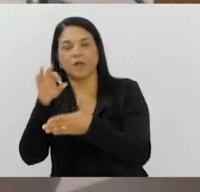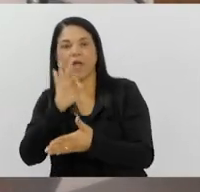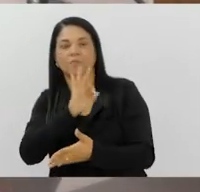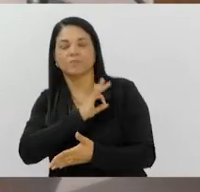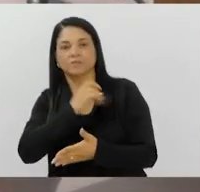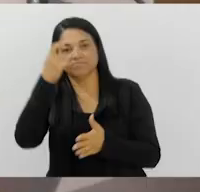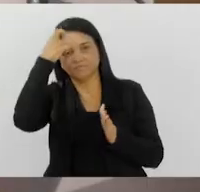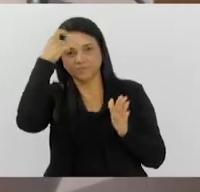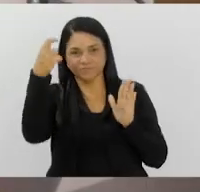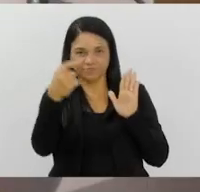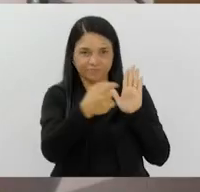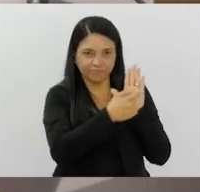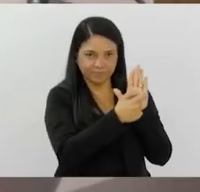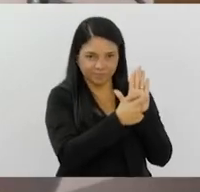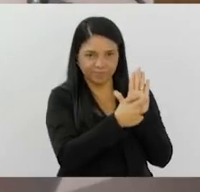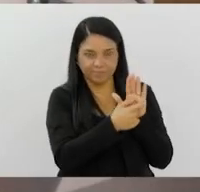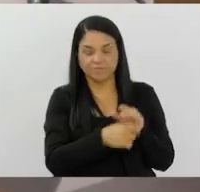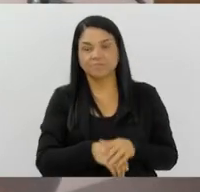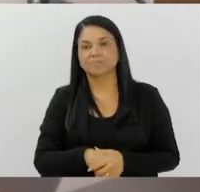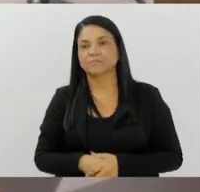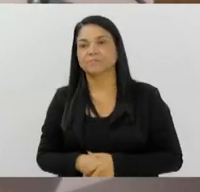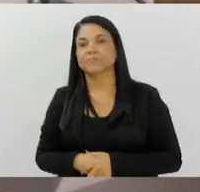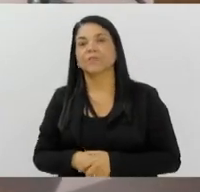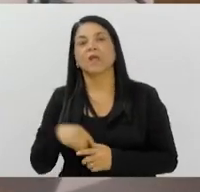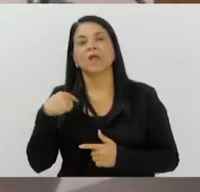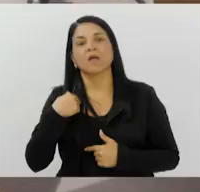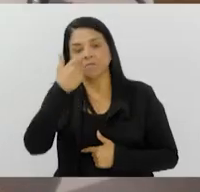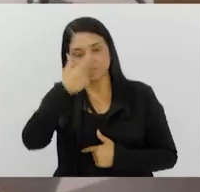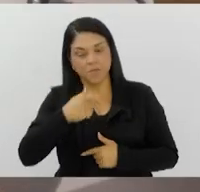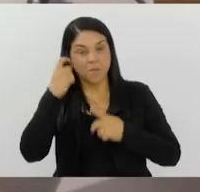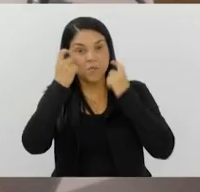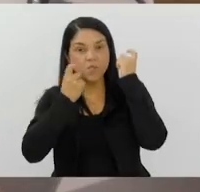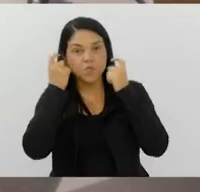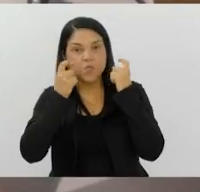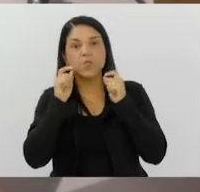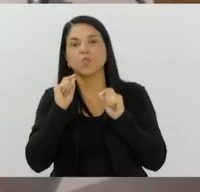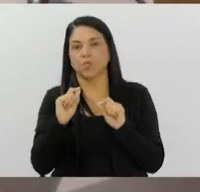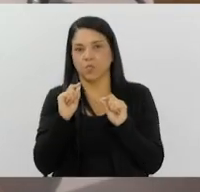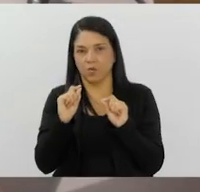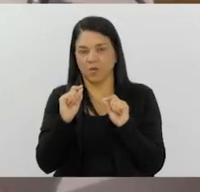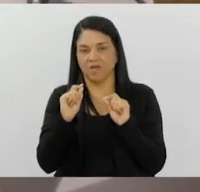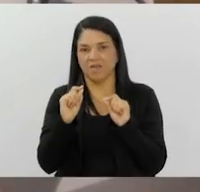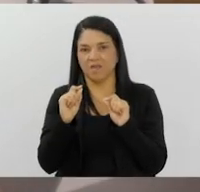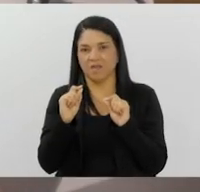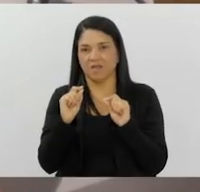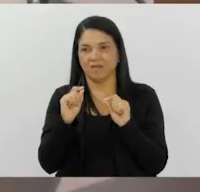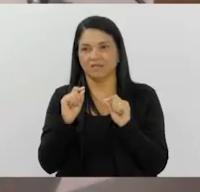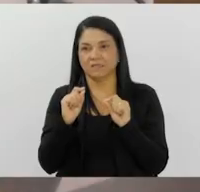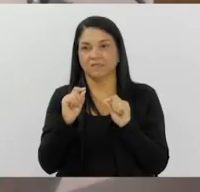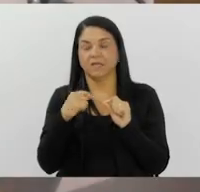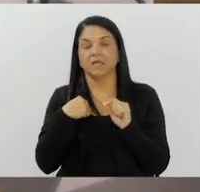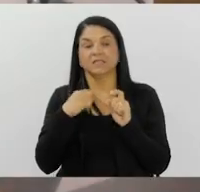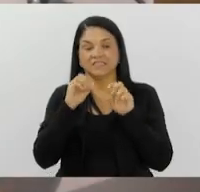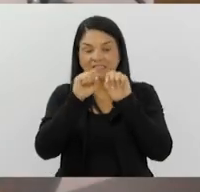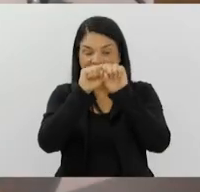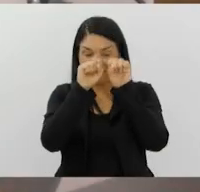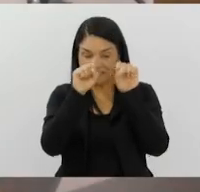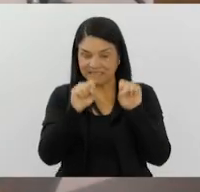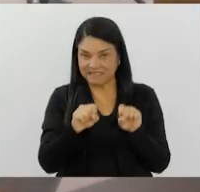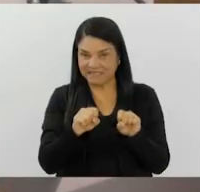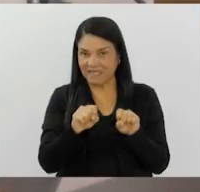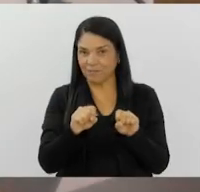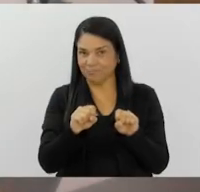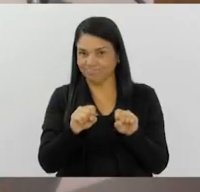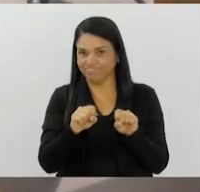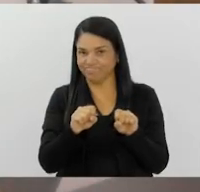Artificial eh qual que é a minha preocupação um é que isso seja feito pelo sistema o próprio sistema isso